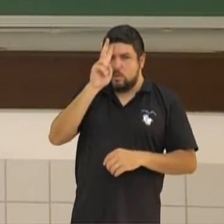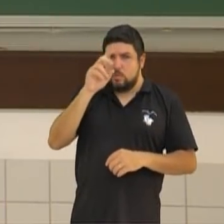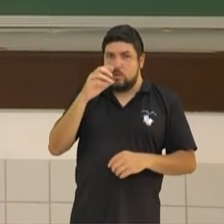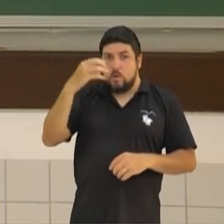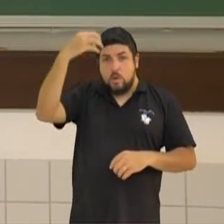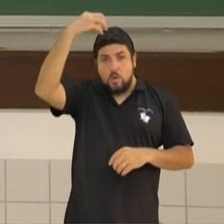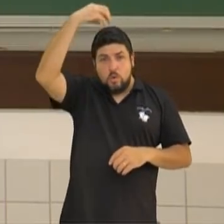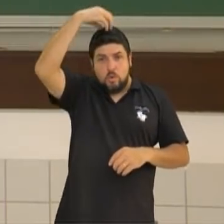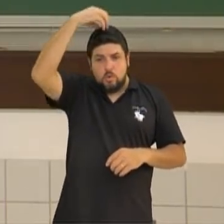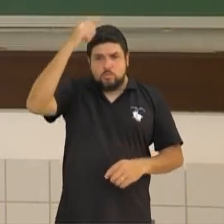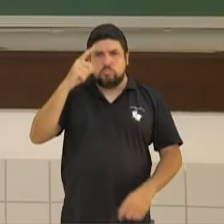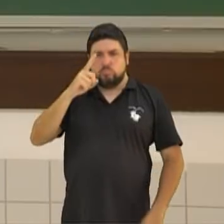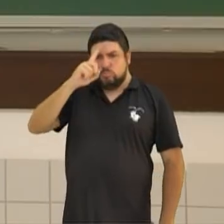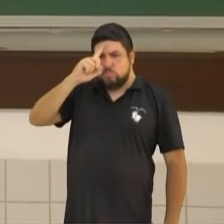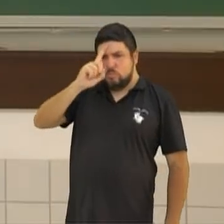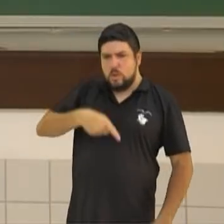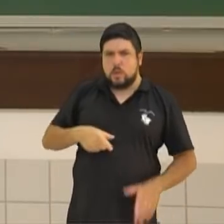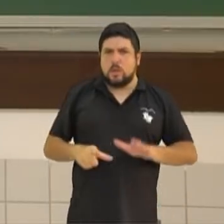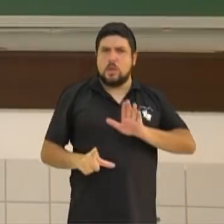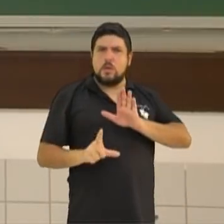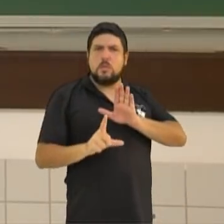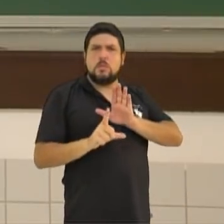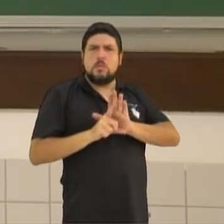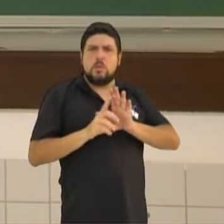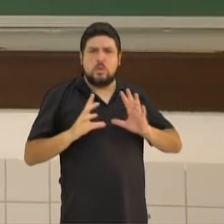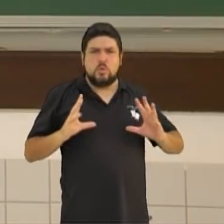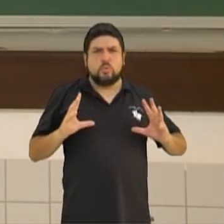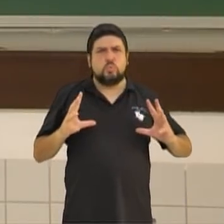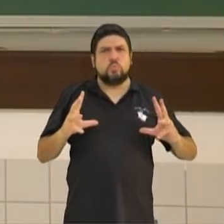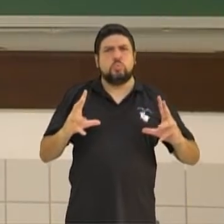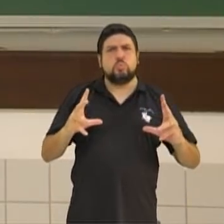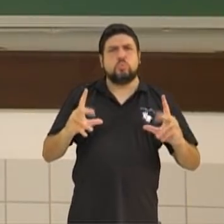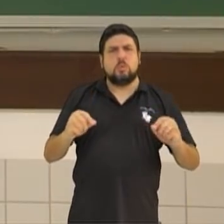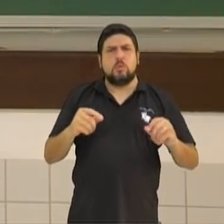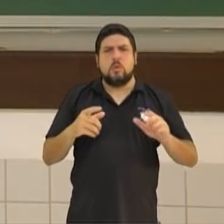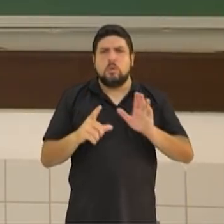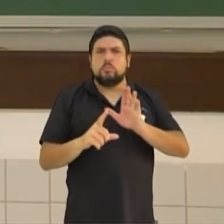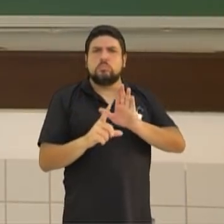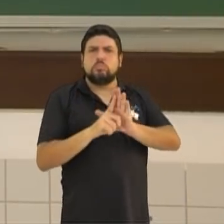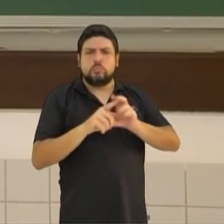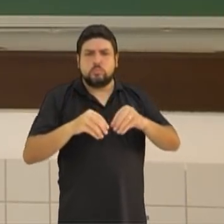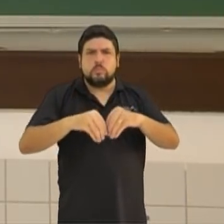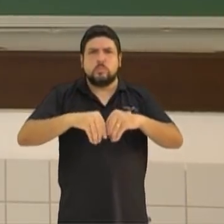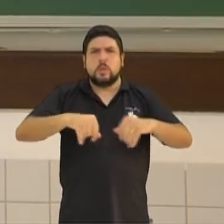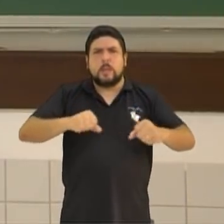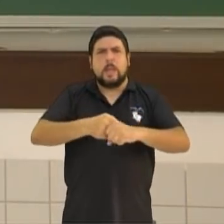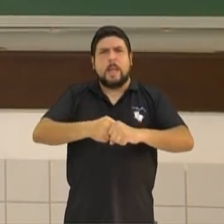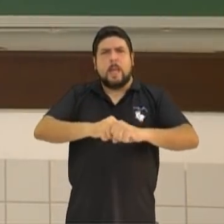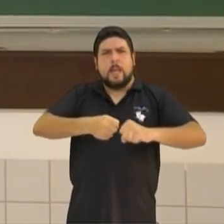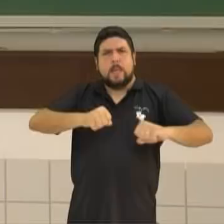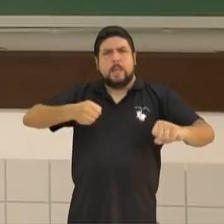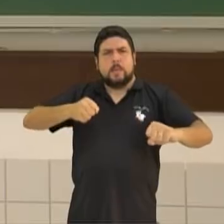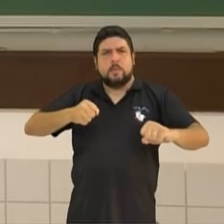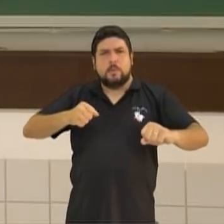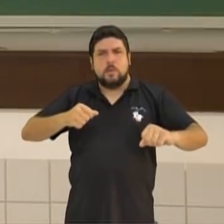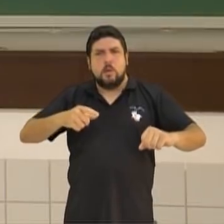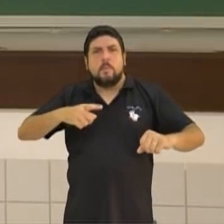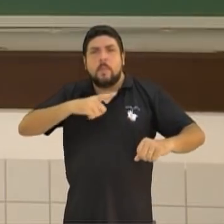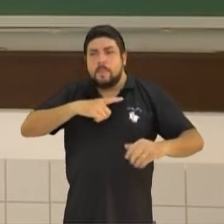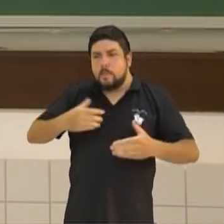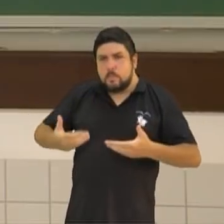em todo um território grande, impor a polícia dele em todo o território grande, ter funcionários que